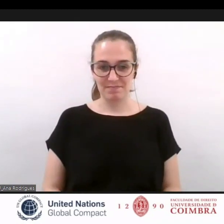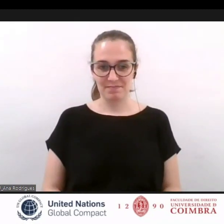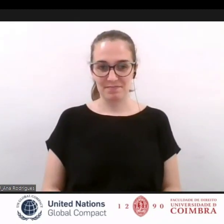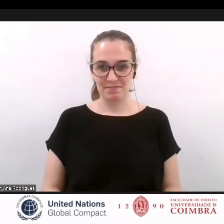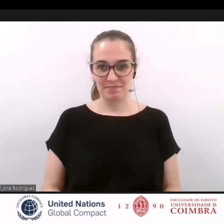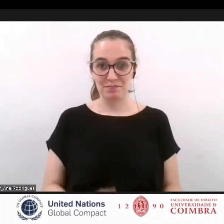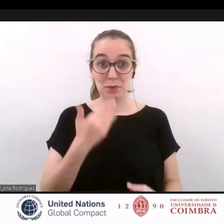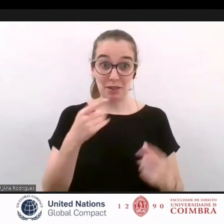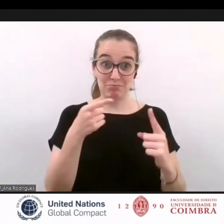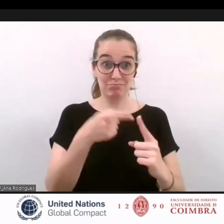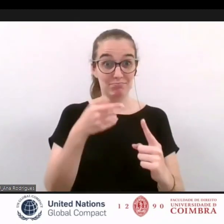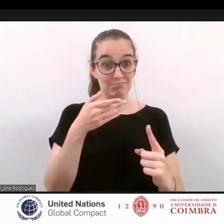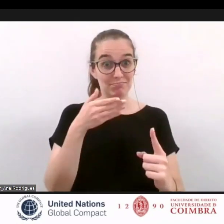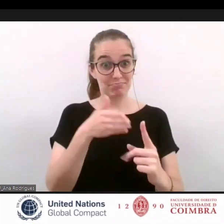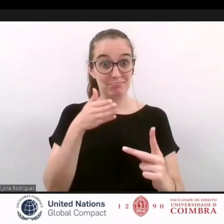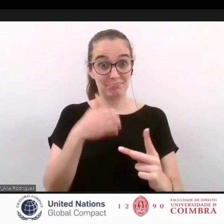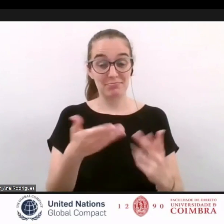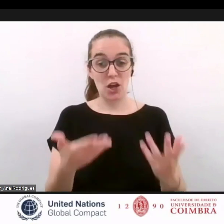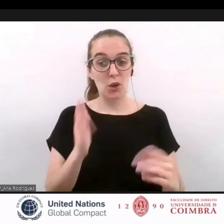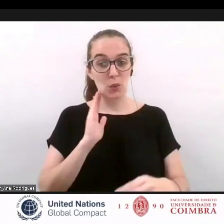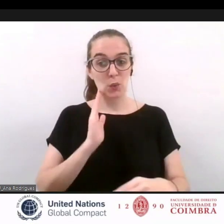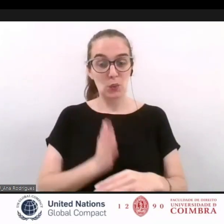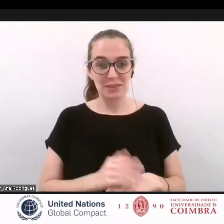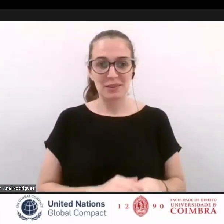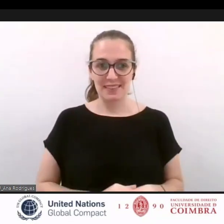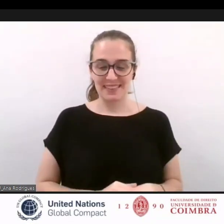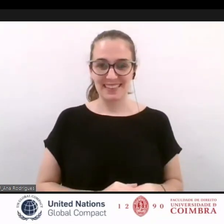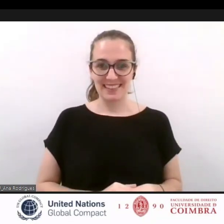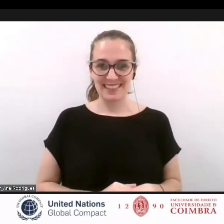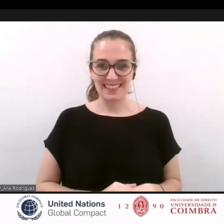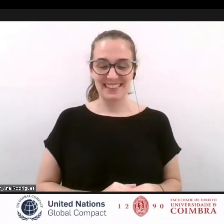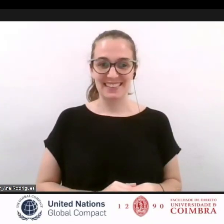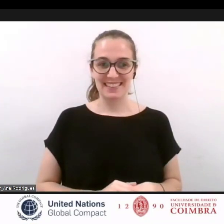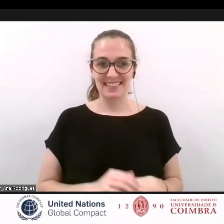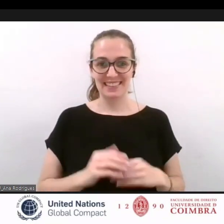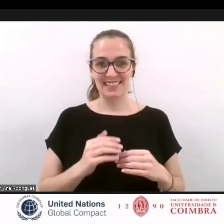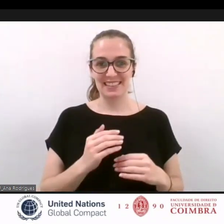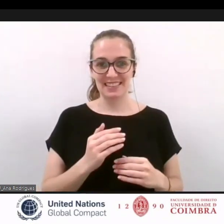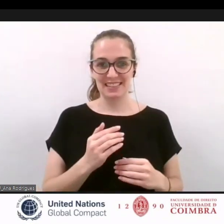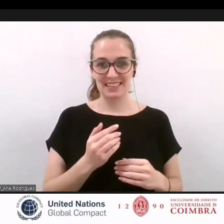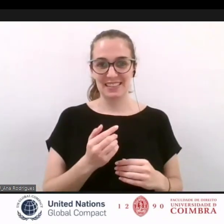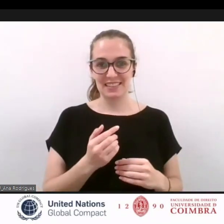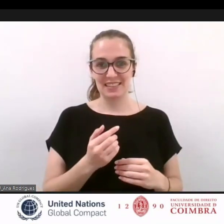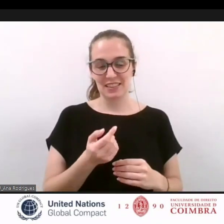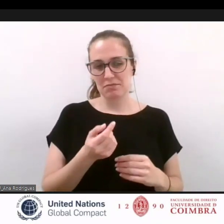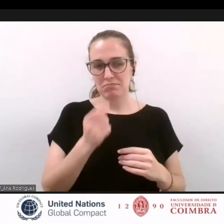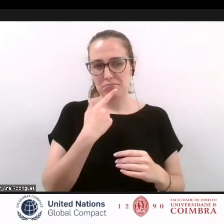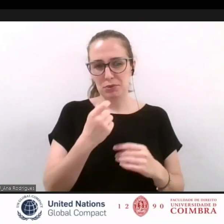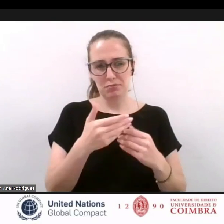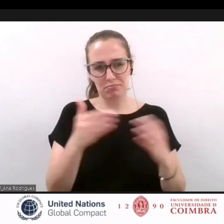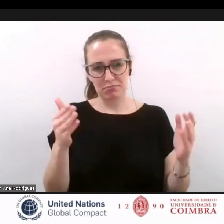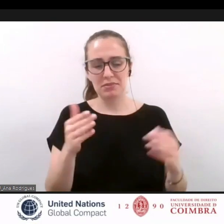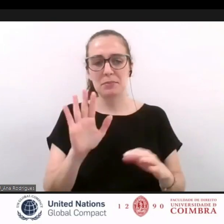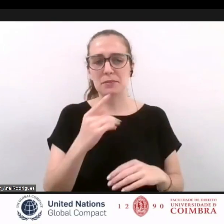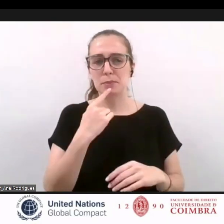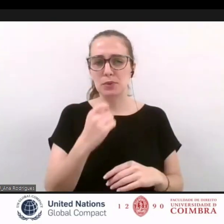pela concisão na resposta a esta pergunta, e então agora lanço-vos que será a última pergunta, dando-vos um pouco mais de latitude em termos de tempo,